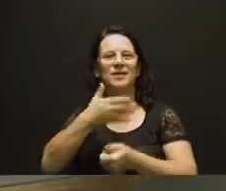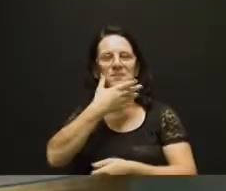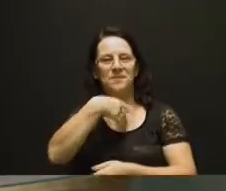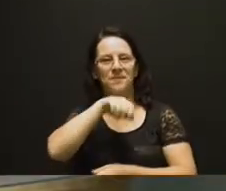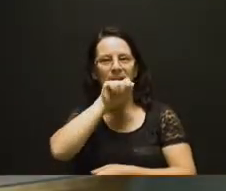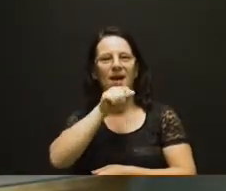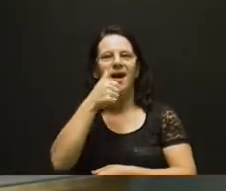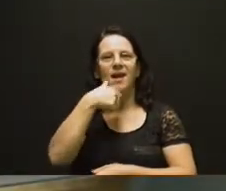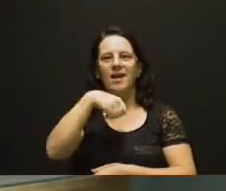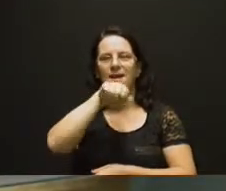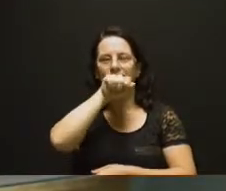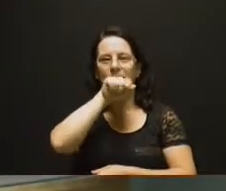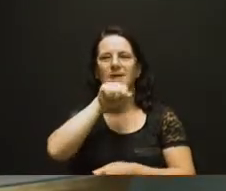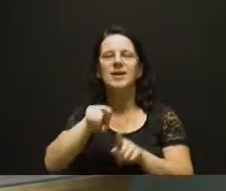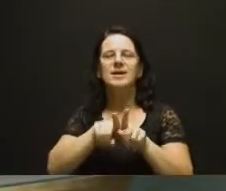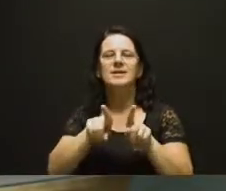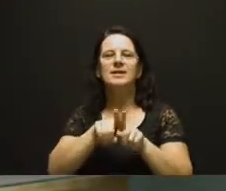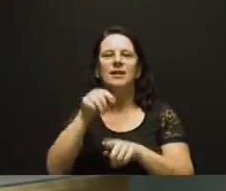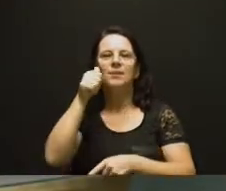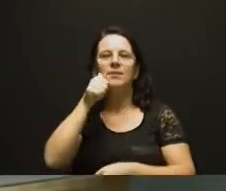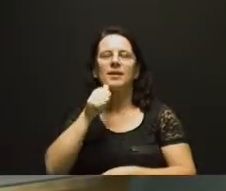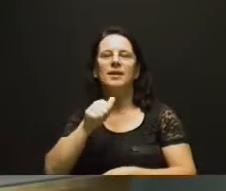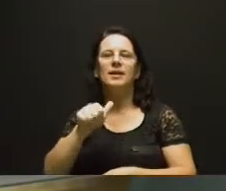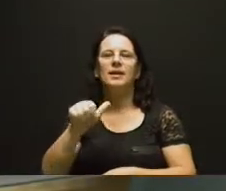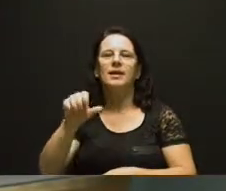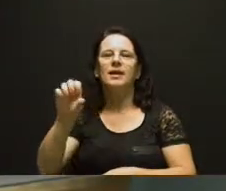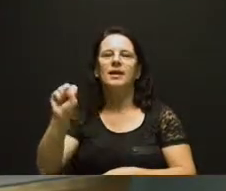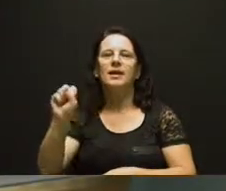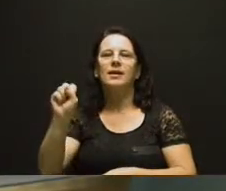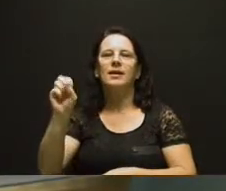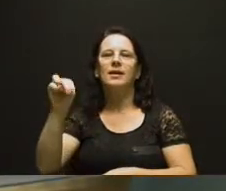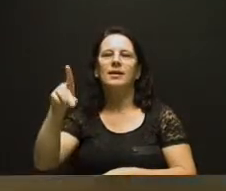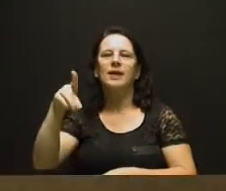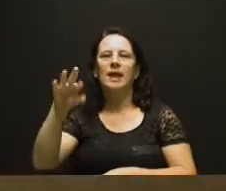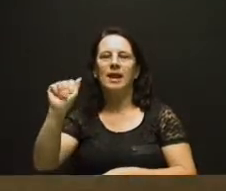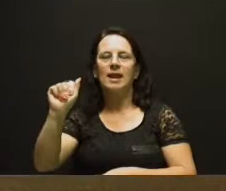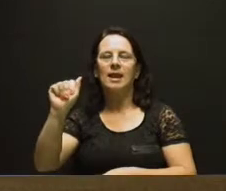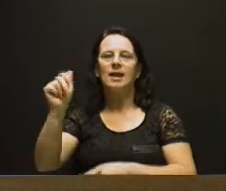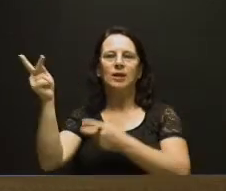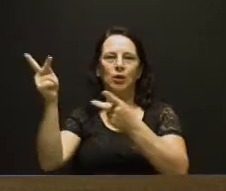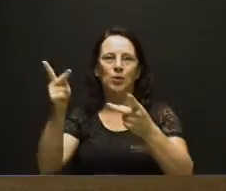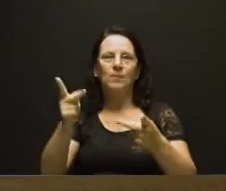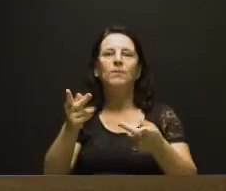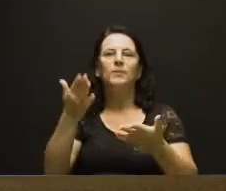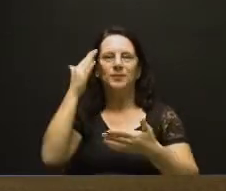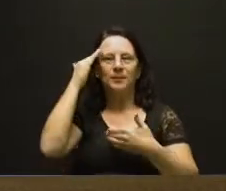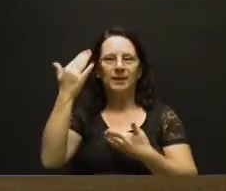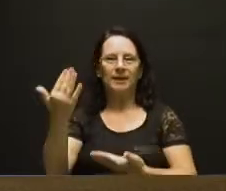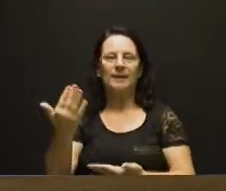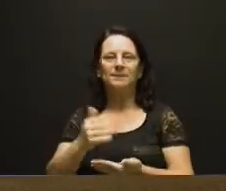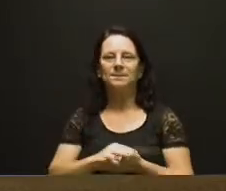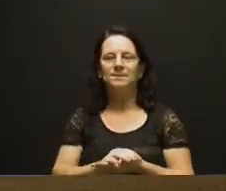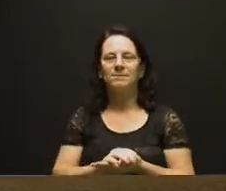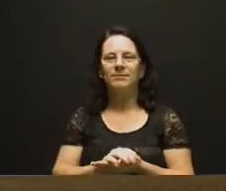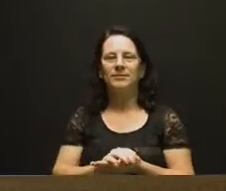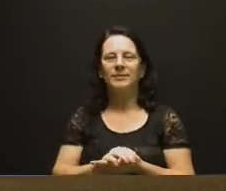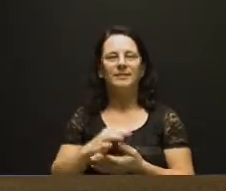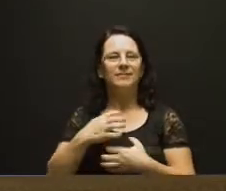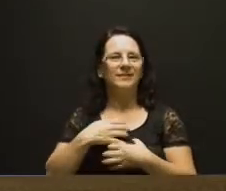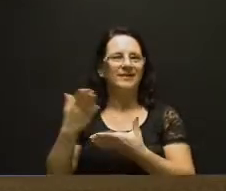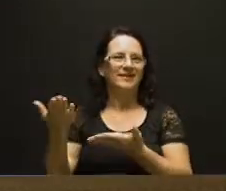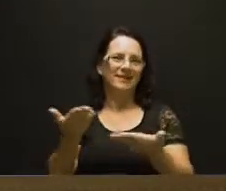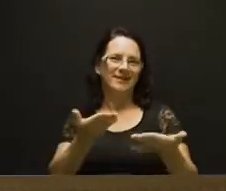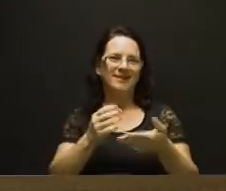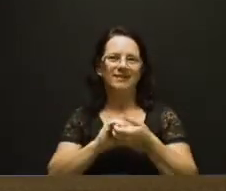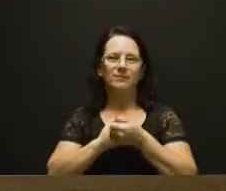mães a doutora sandra assessor especial obrigado pela presença enfim sinta-se todos